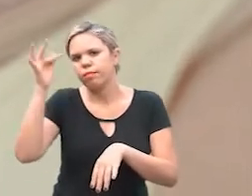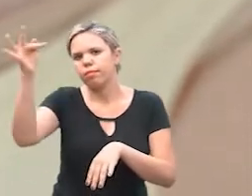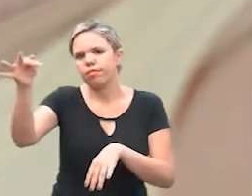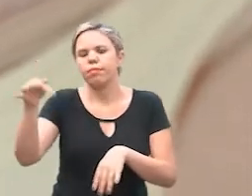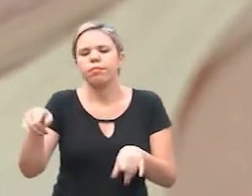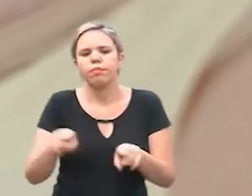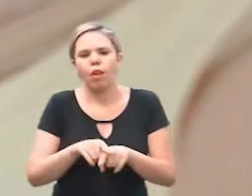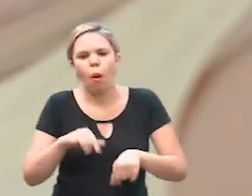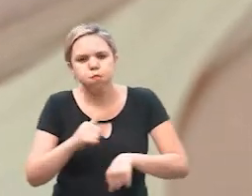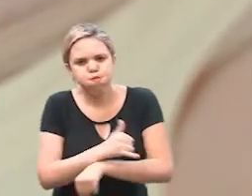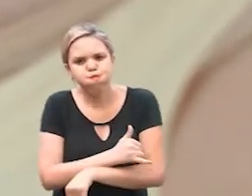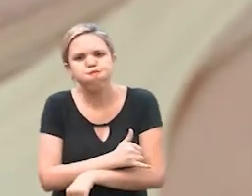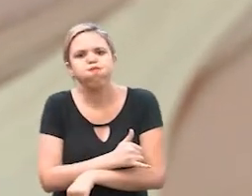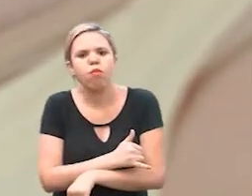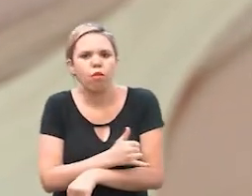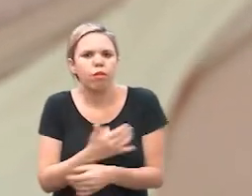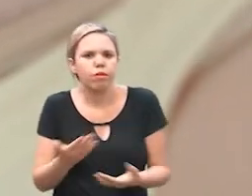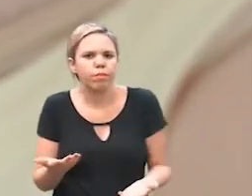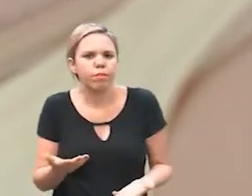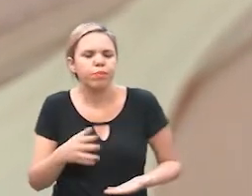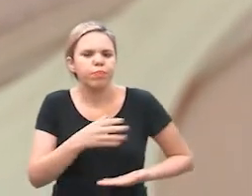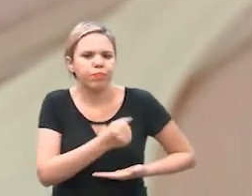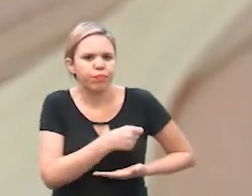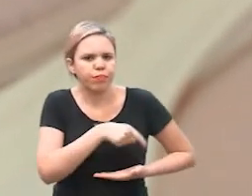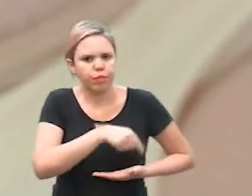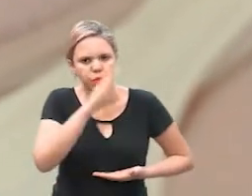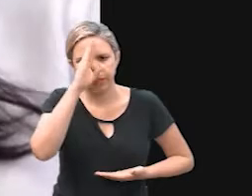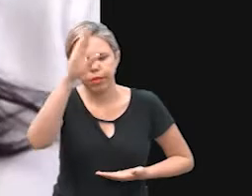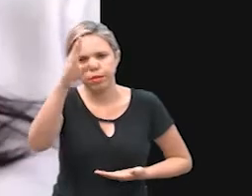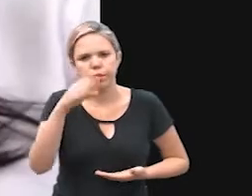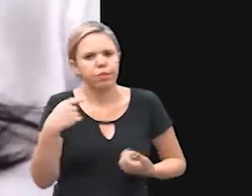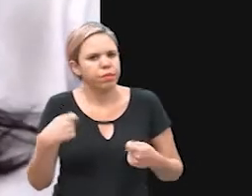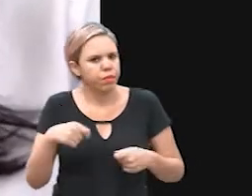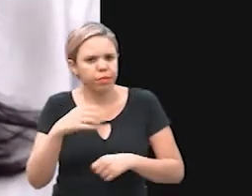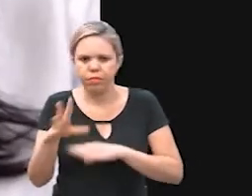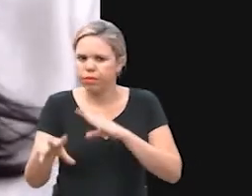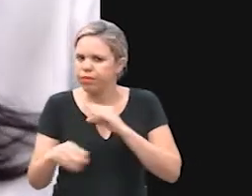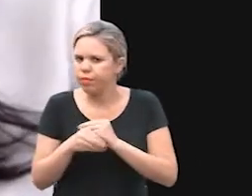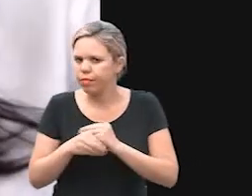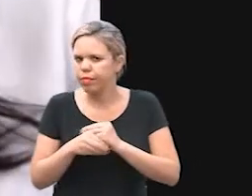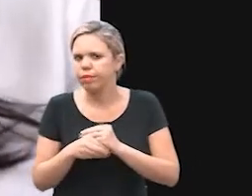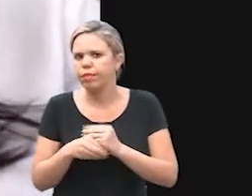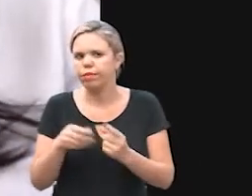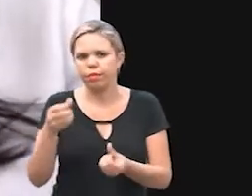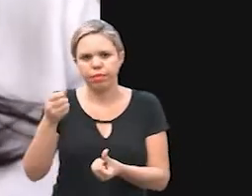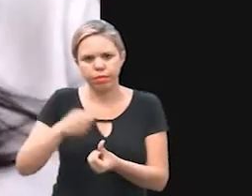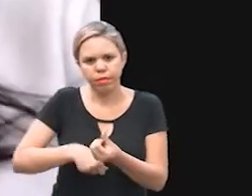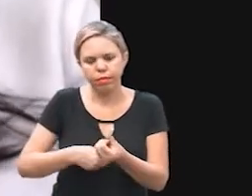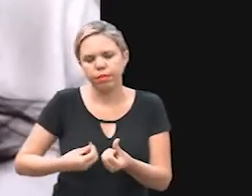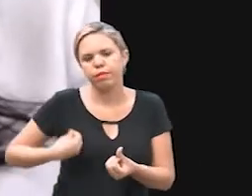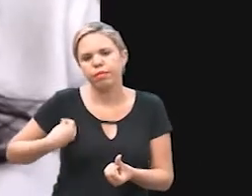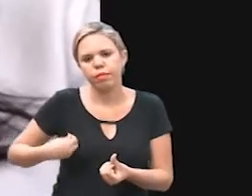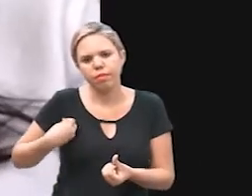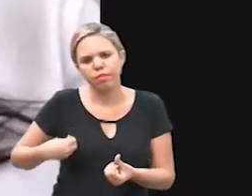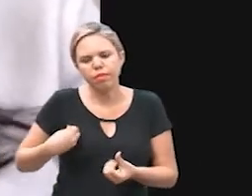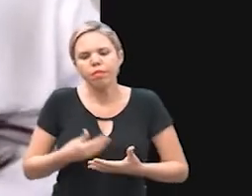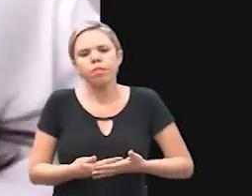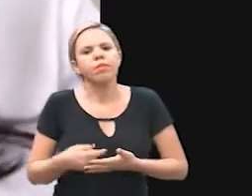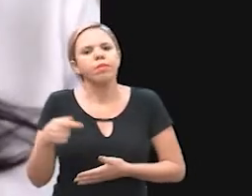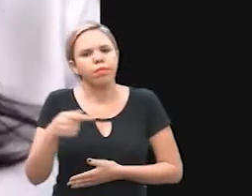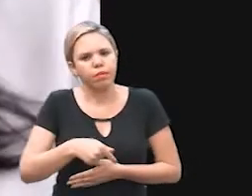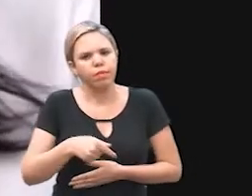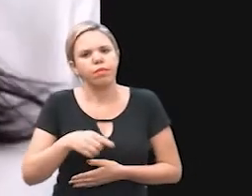futuras, obesidade. Ele é um alimento essencial, não precisa complementar até os 6 meses de vida, né? O bebê ele